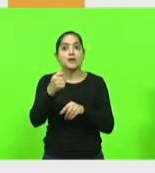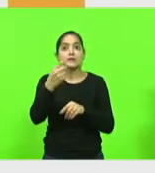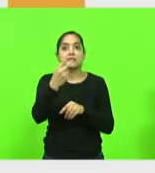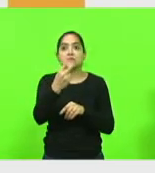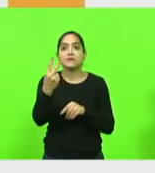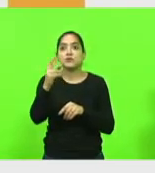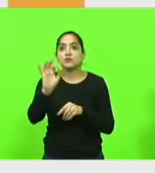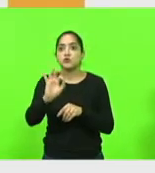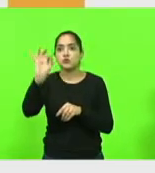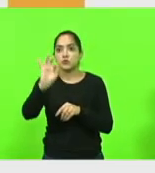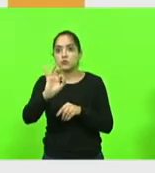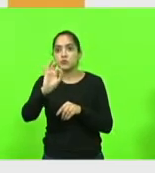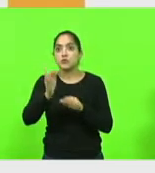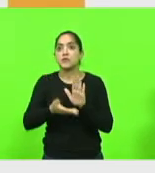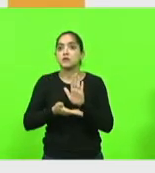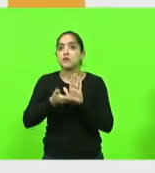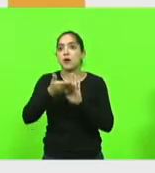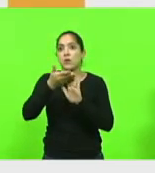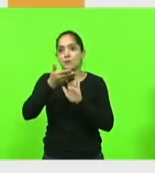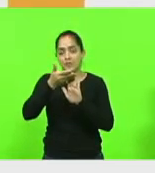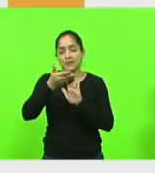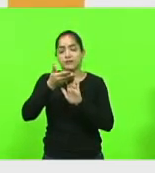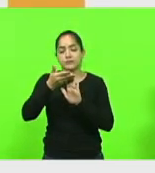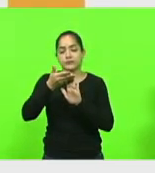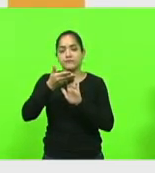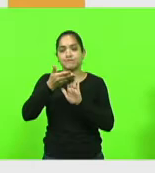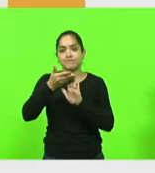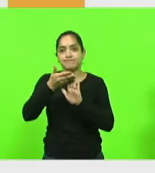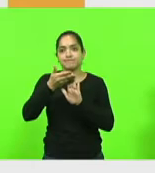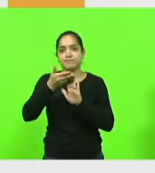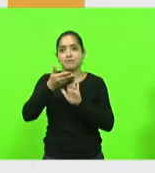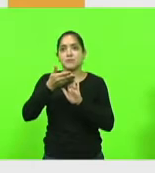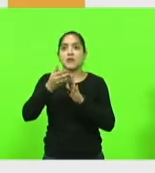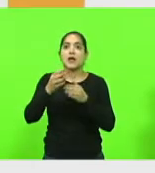22% de aumento nos últimos meses. Arroz,